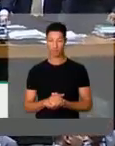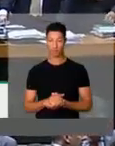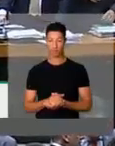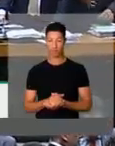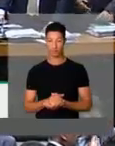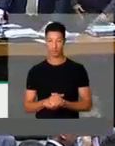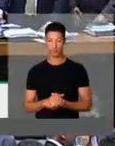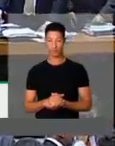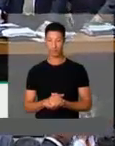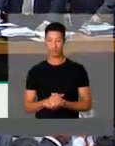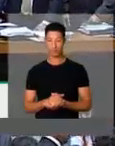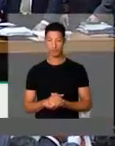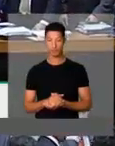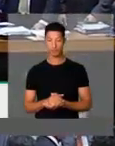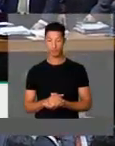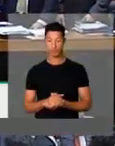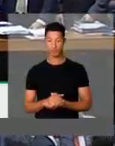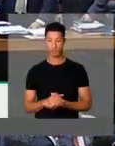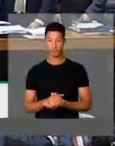que tem.